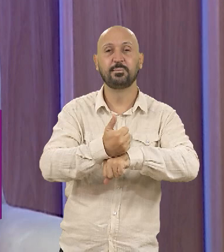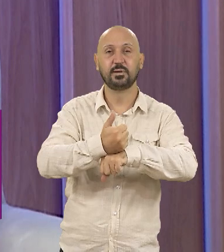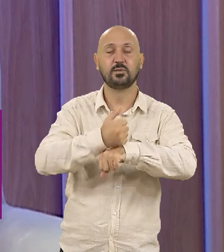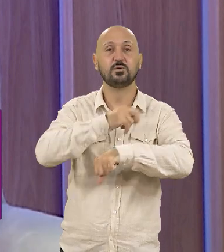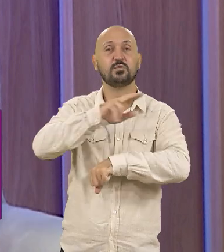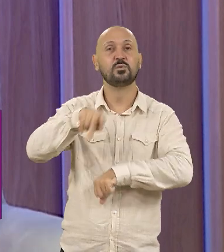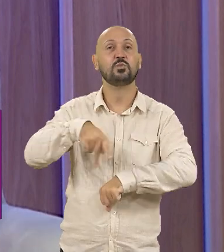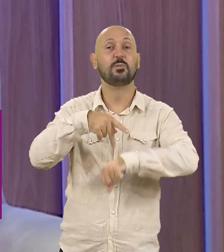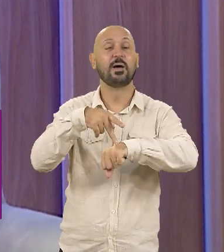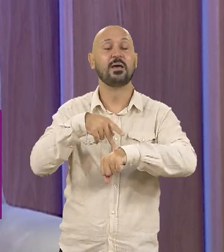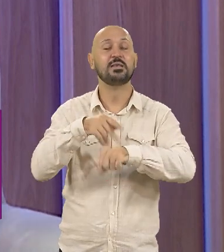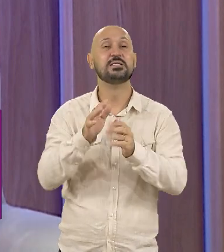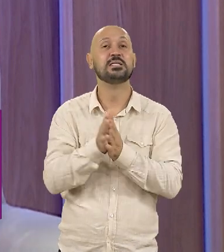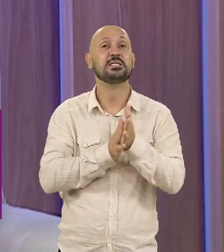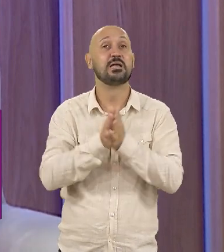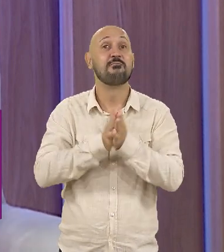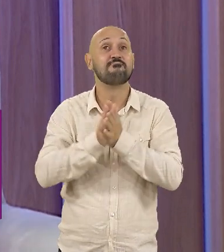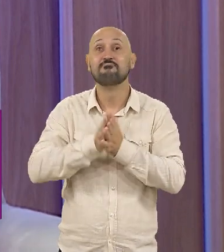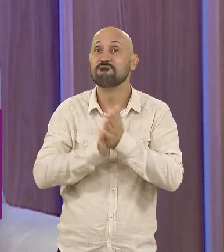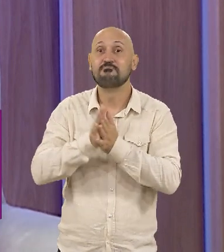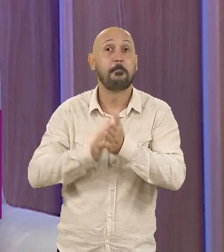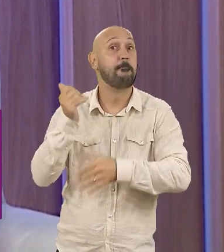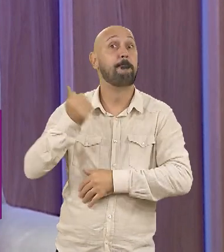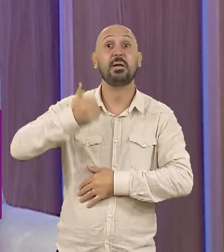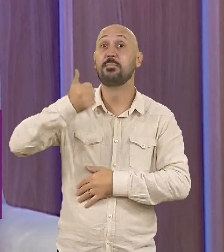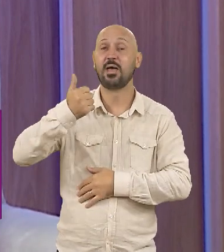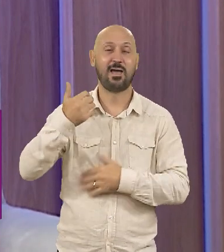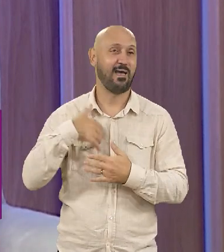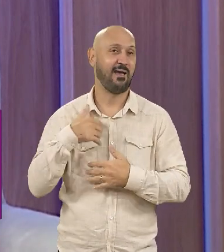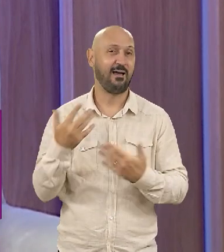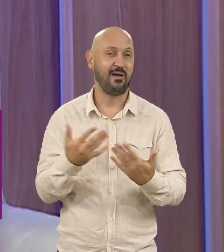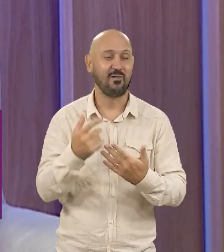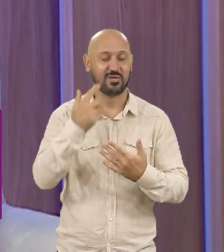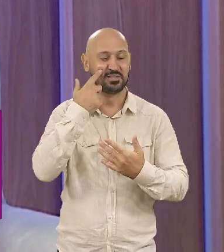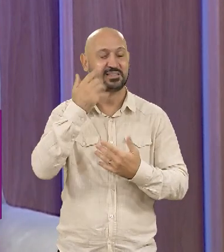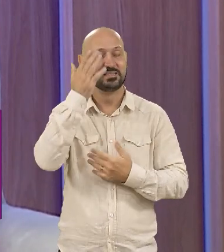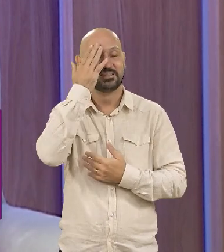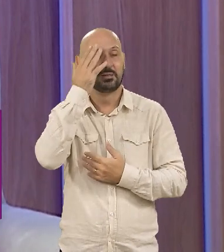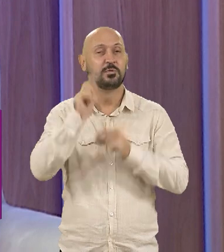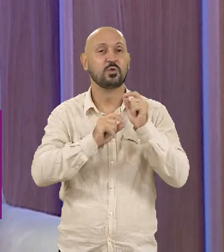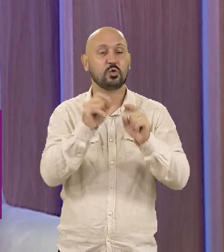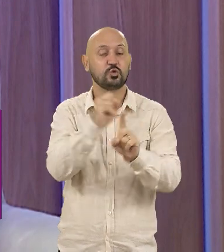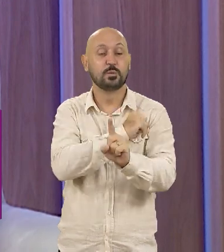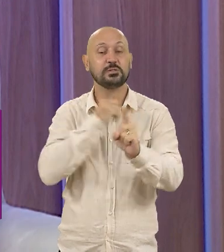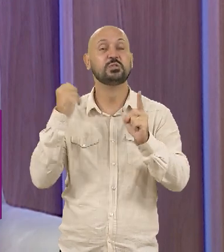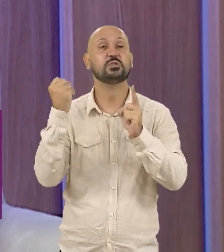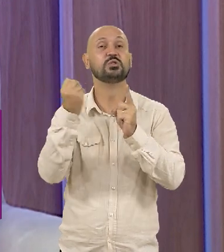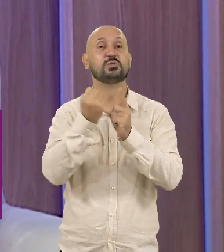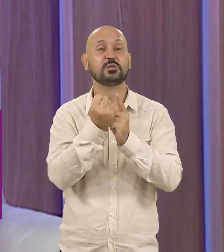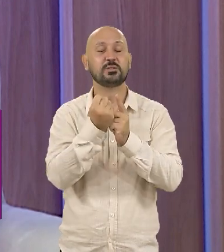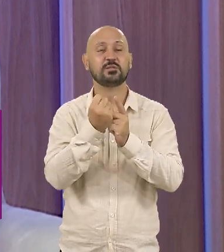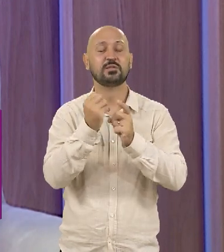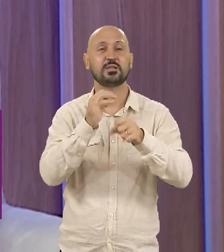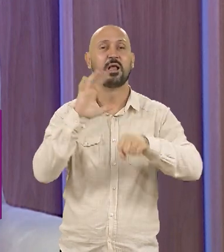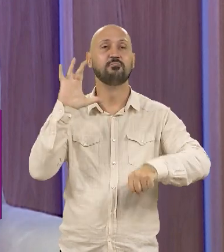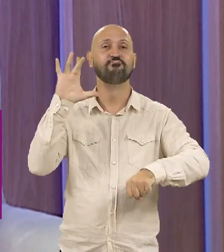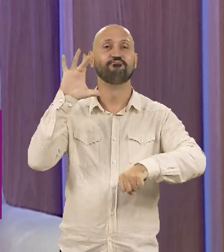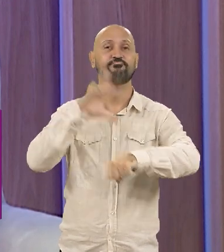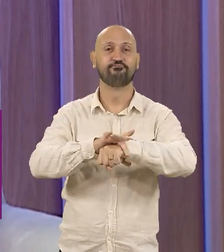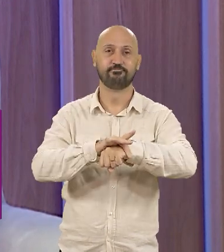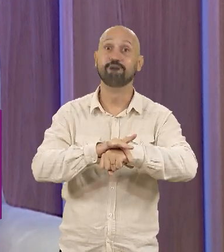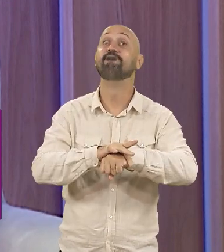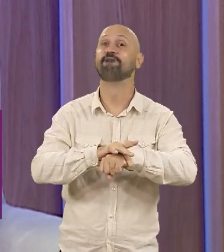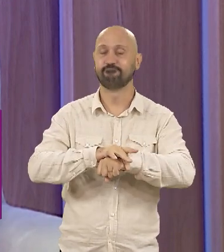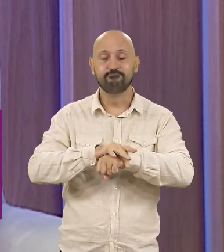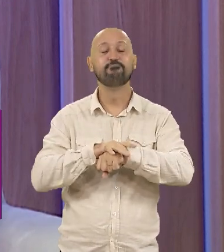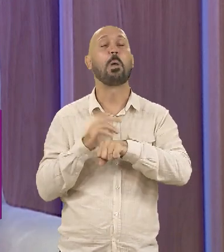do país mais ansioso. Né? Então a gente percebe que hoje nós temos uma sociedade adoecida. Né? E